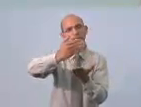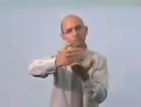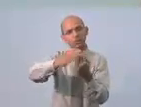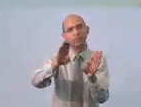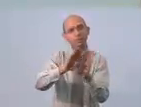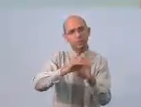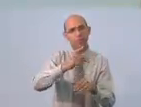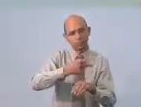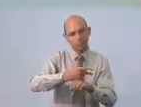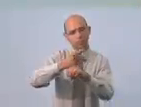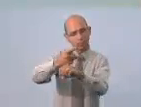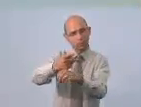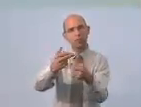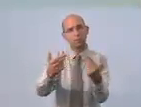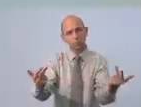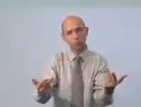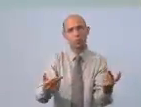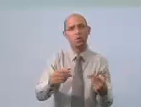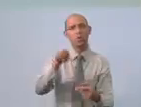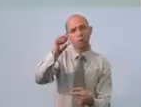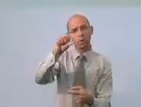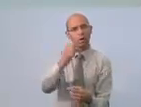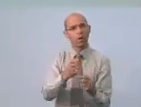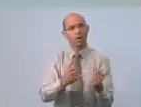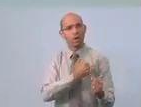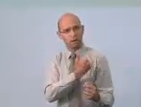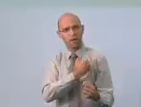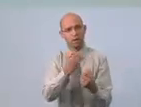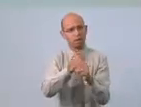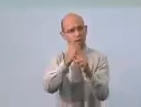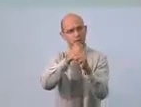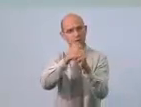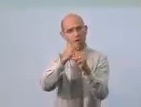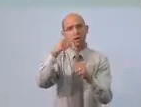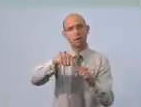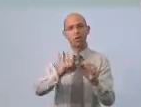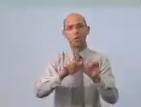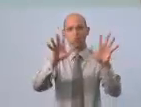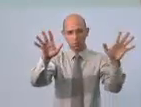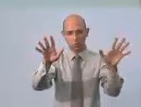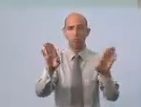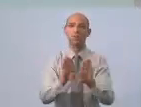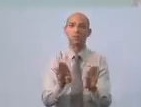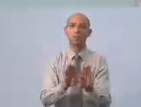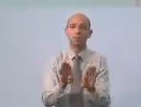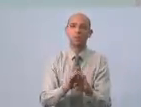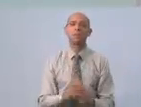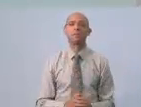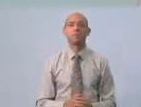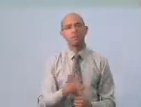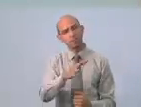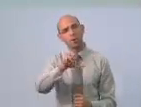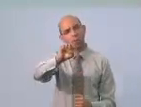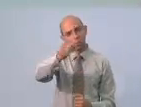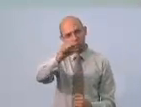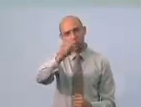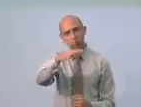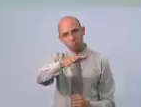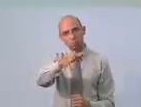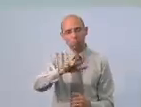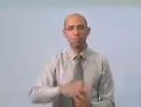dos 9 anos que nós fizemos a premiação aqui em Guarulhos, digo 8, não é?